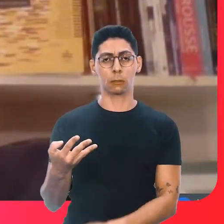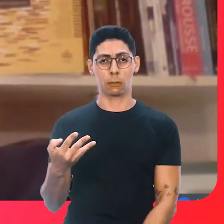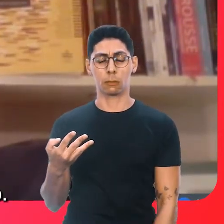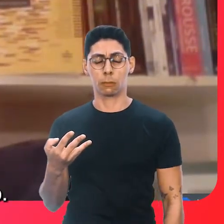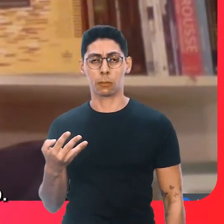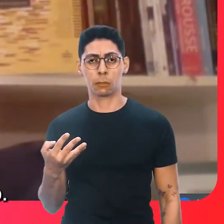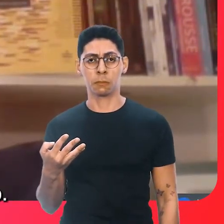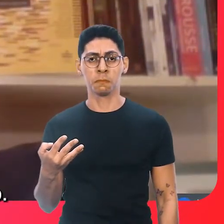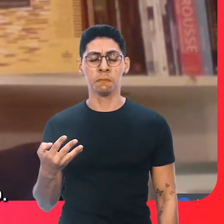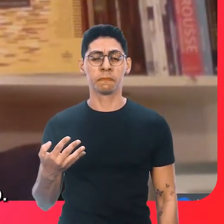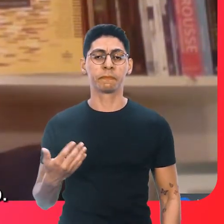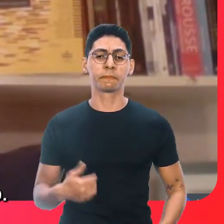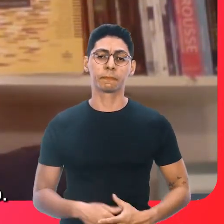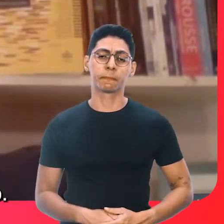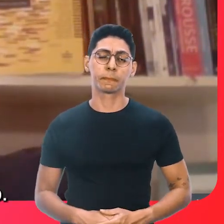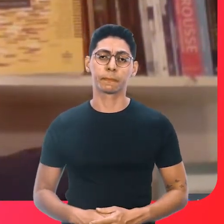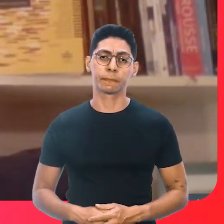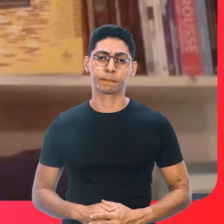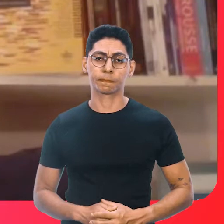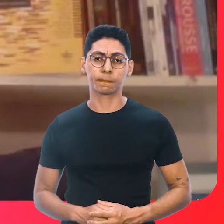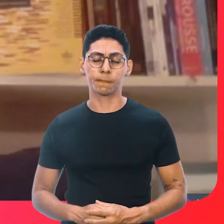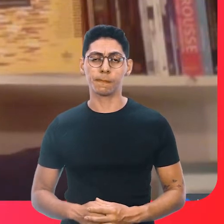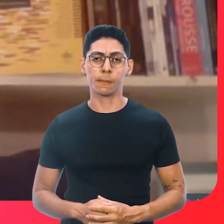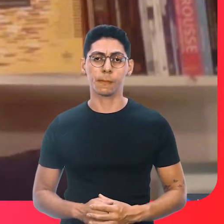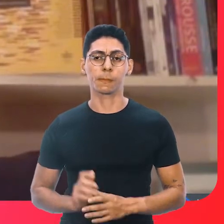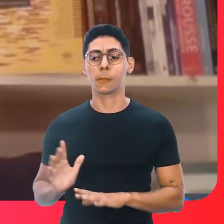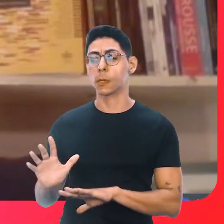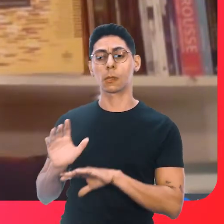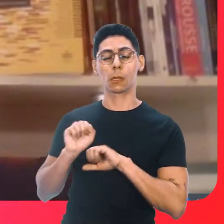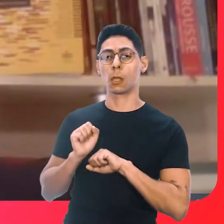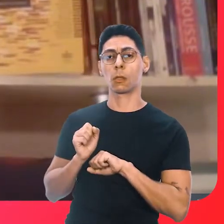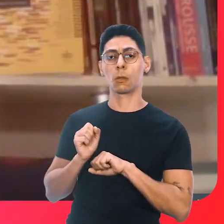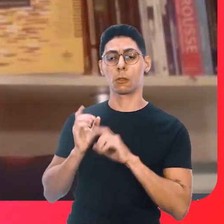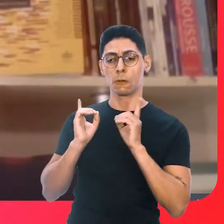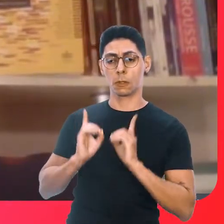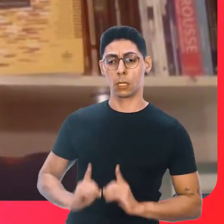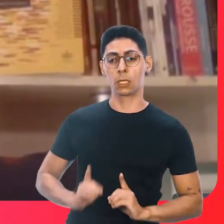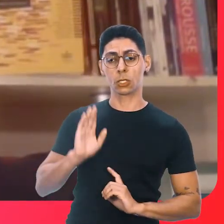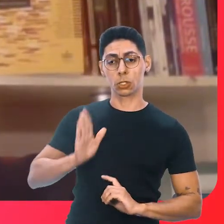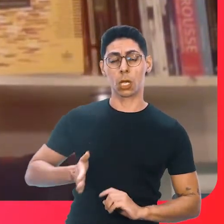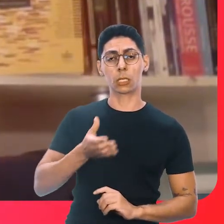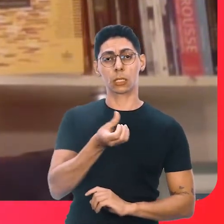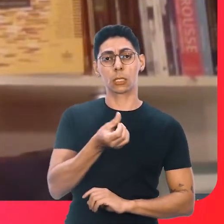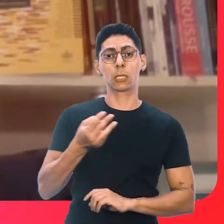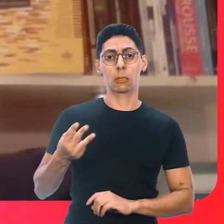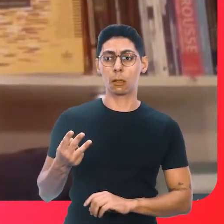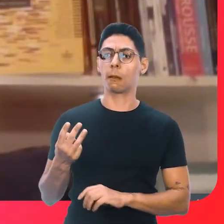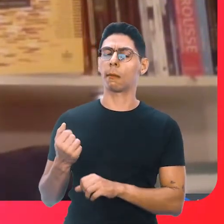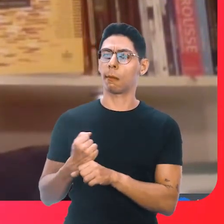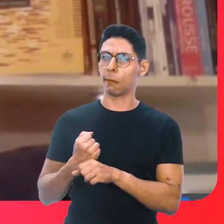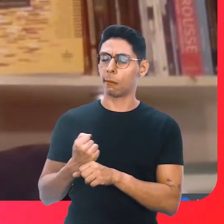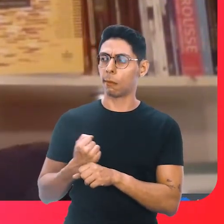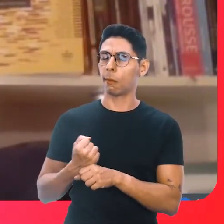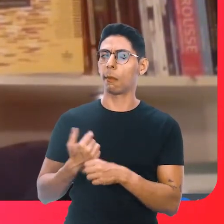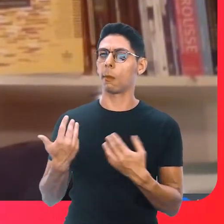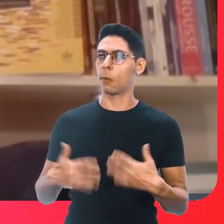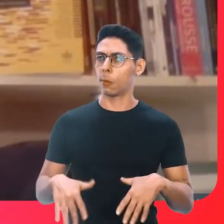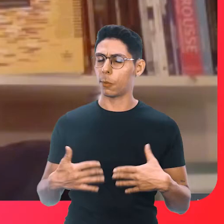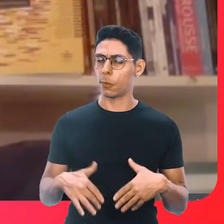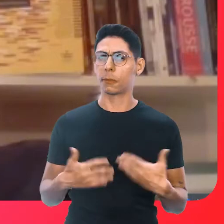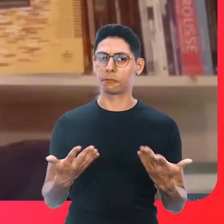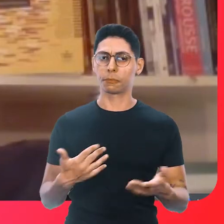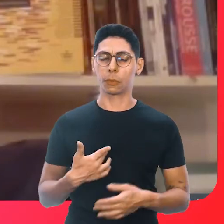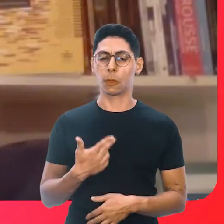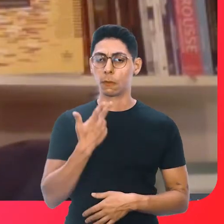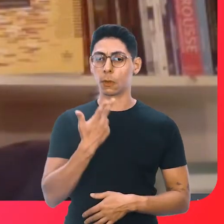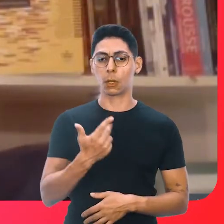eu tenho uma deficiência, Antônio, há 63 anos. Veja que coisa, né? Rapaz. Me considero